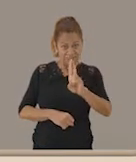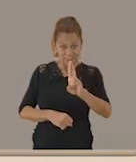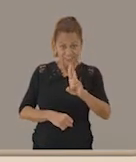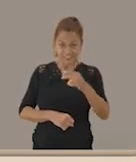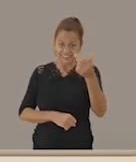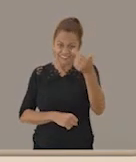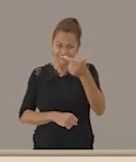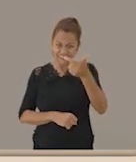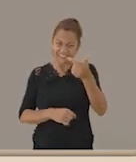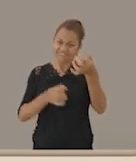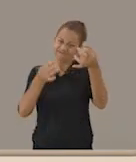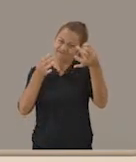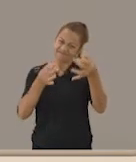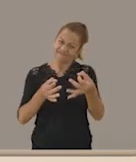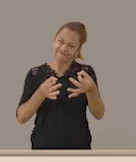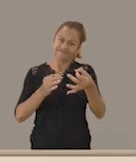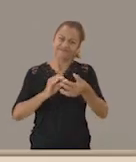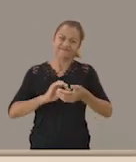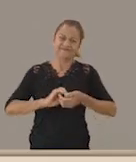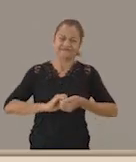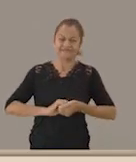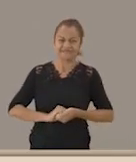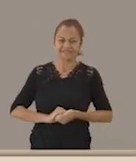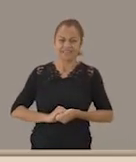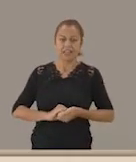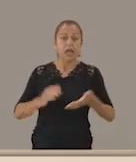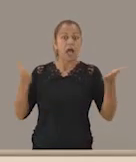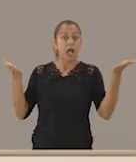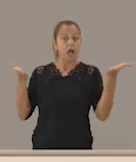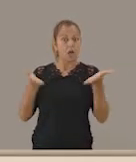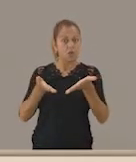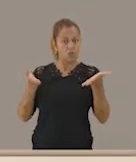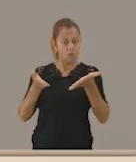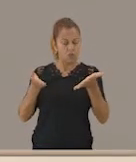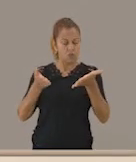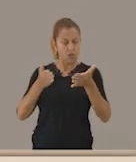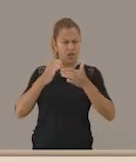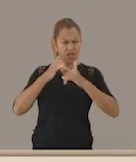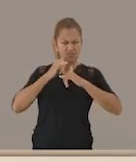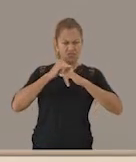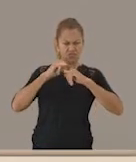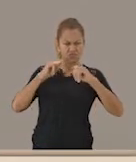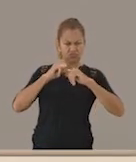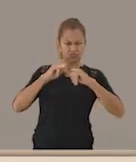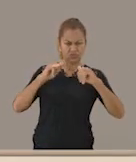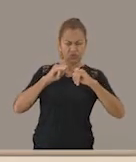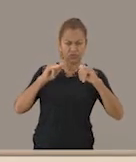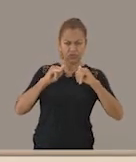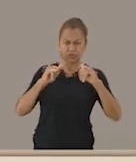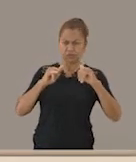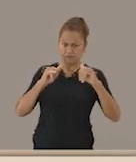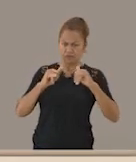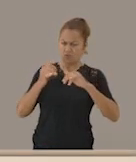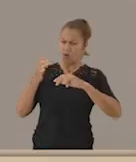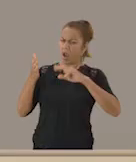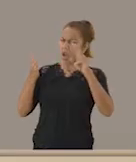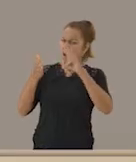acertou! Agora, vamos ler essa notícia juntos e refletir sobre as suas